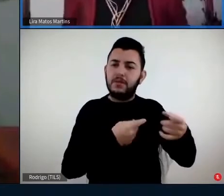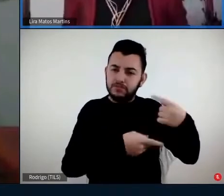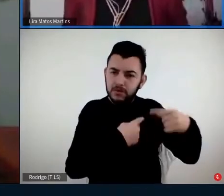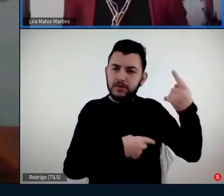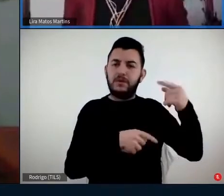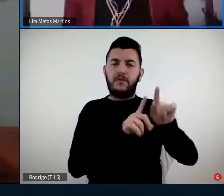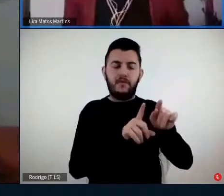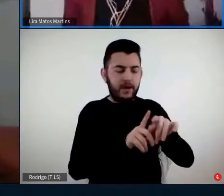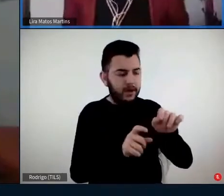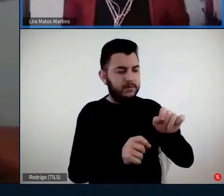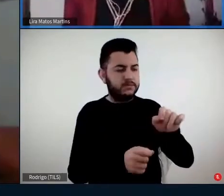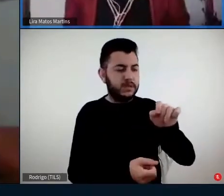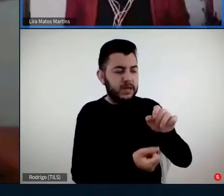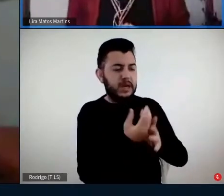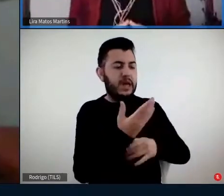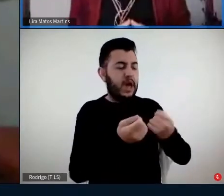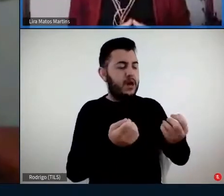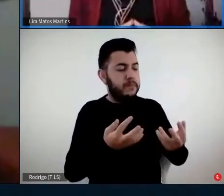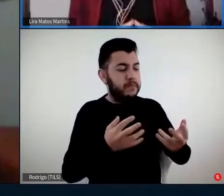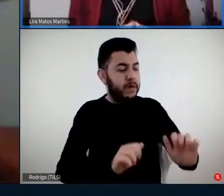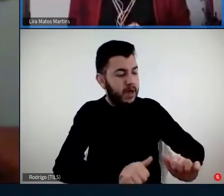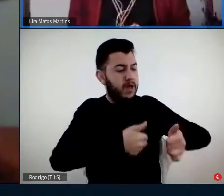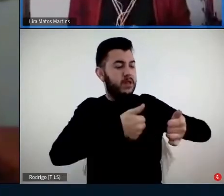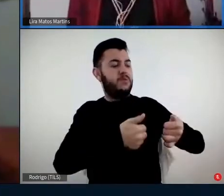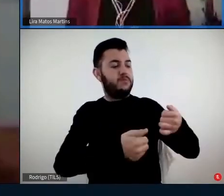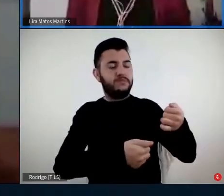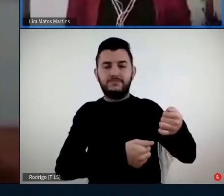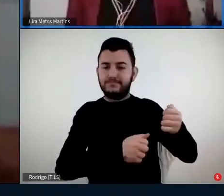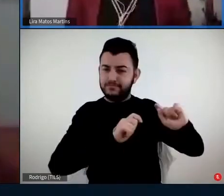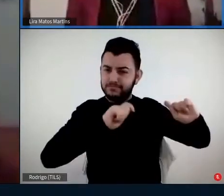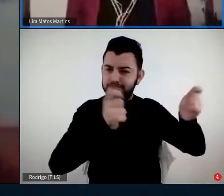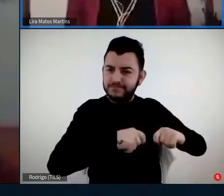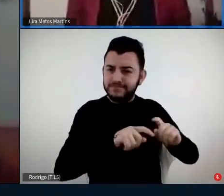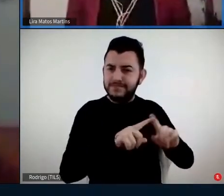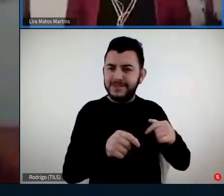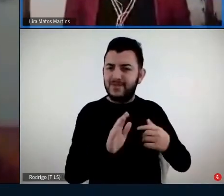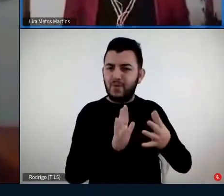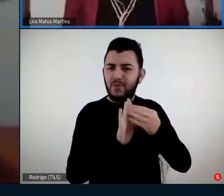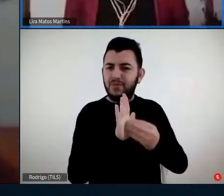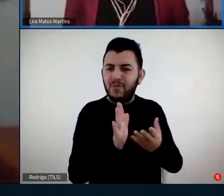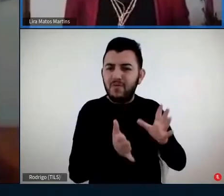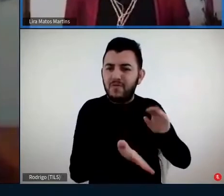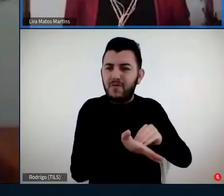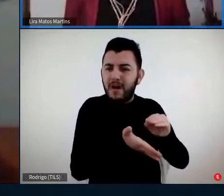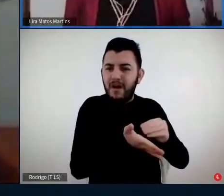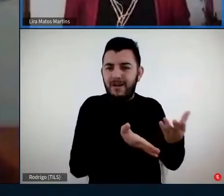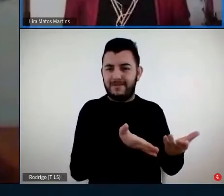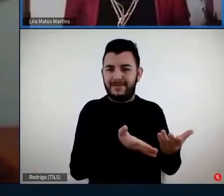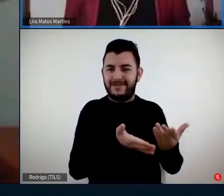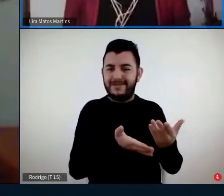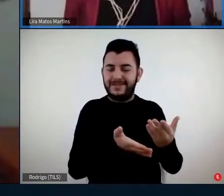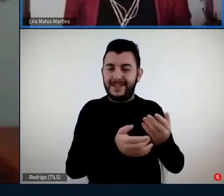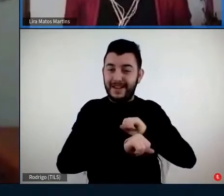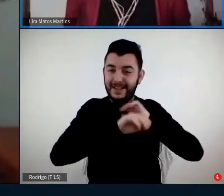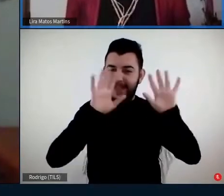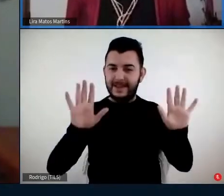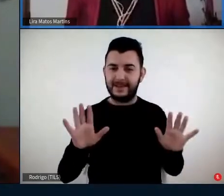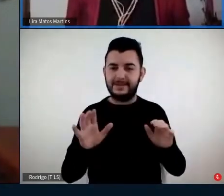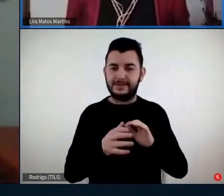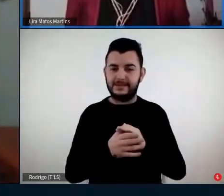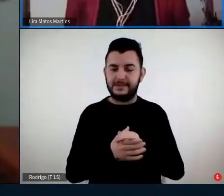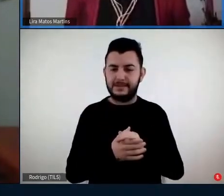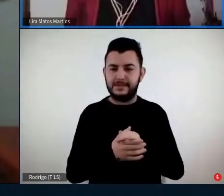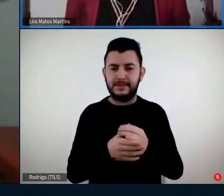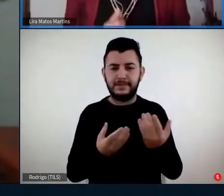como a gente viu. Isso não se apresente nos conteúdos, né? Então falta uma clareza de sobre qual é